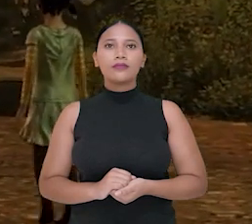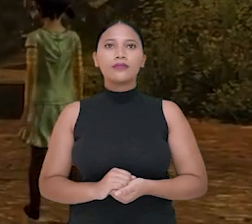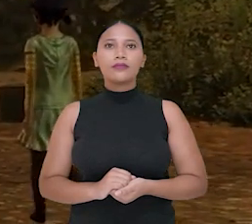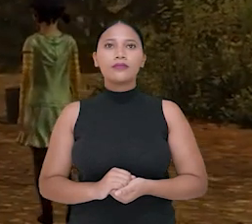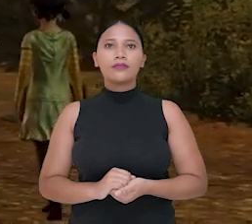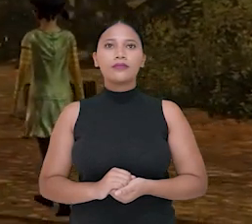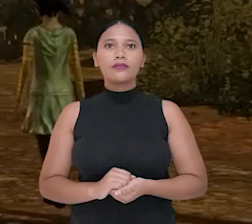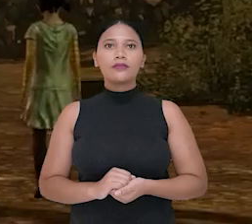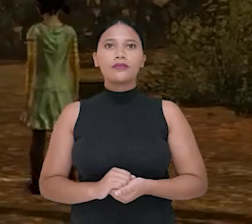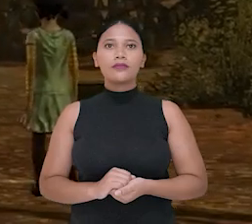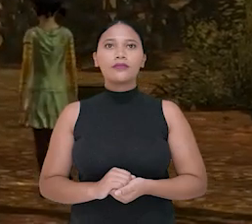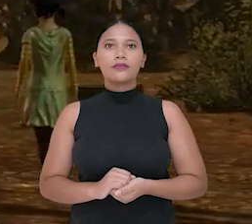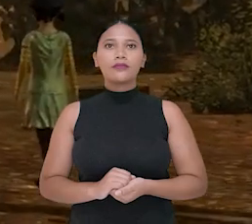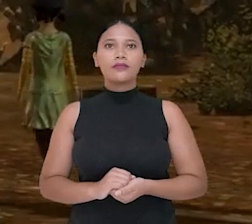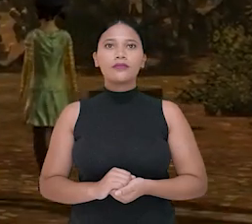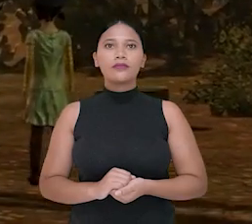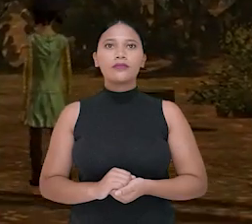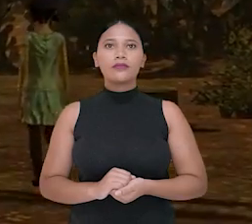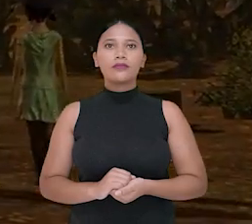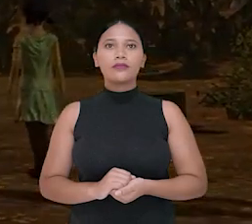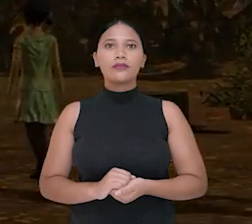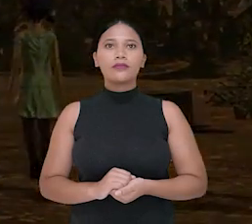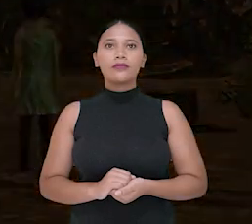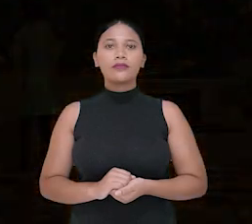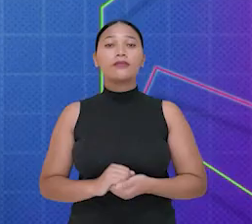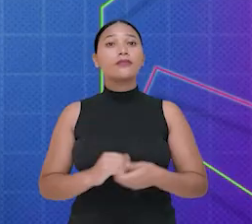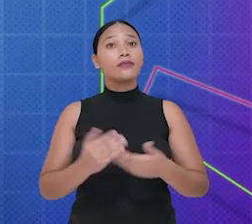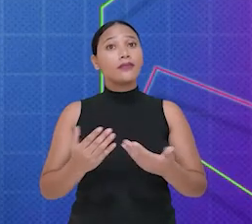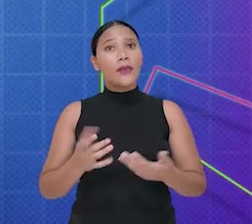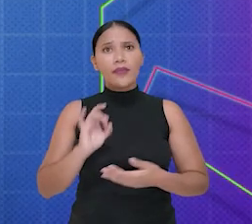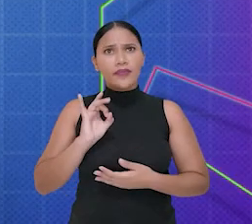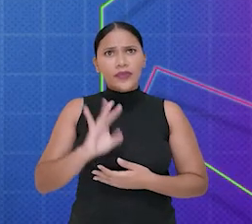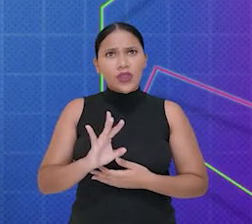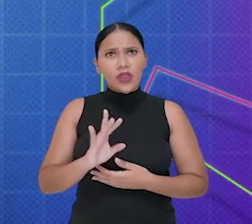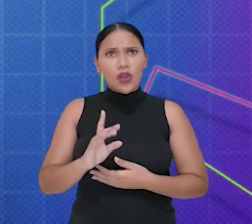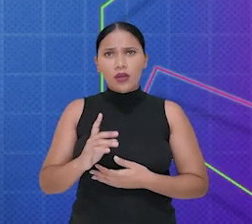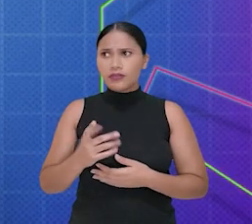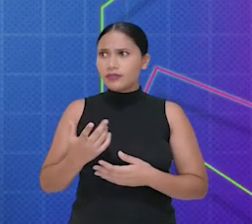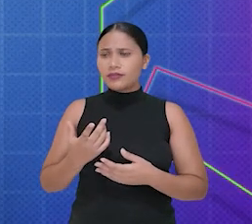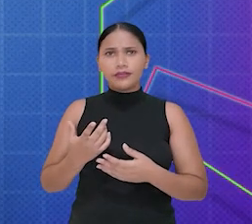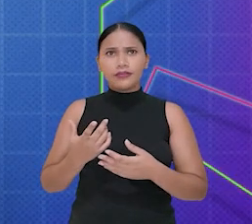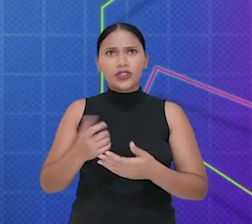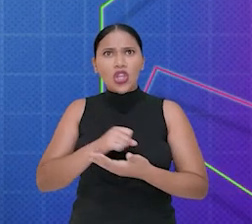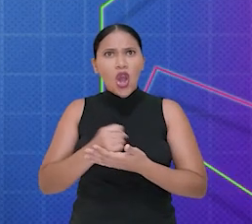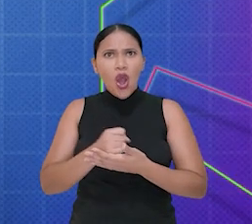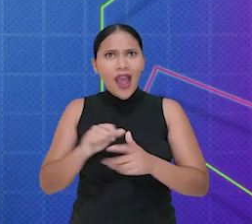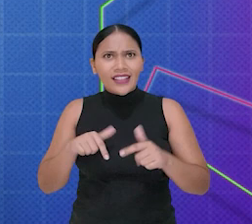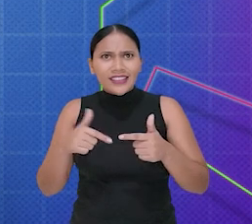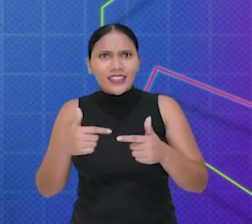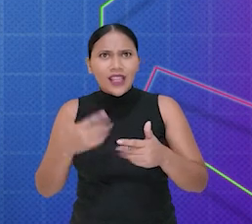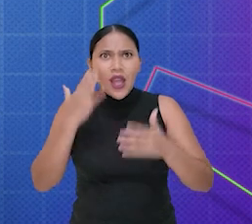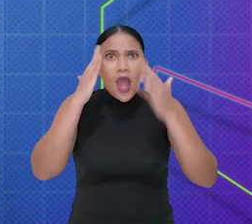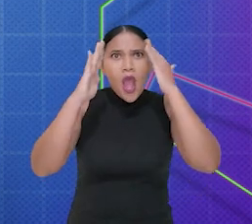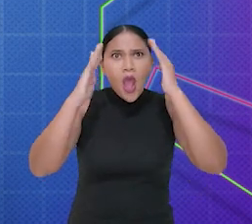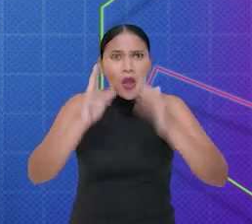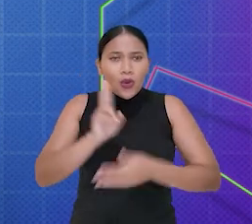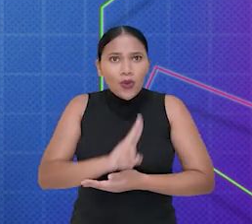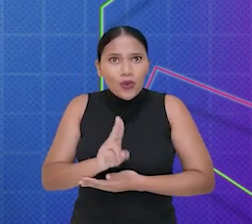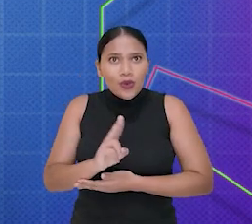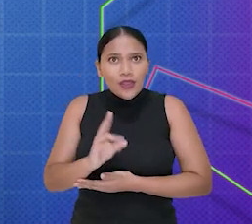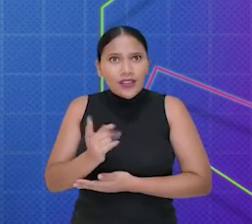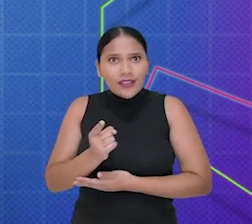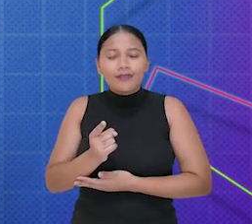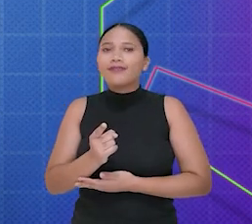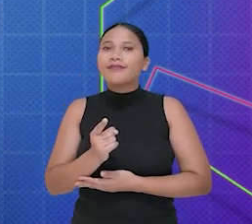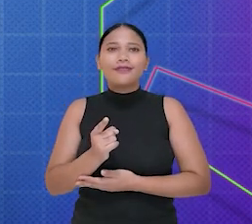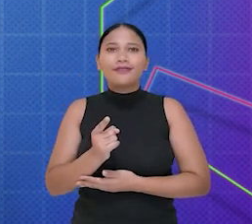things will ever be normal again? Yeah, I do. Mas não são apenas os jogos de ação e aventura que utilizam as cutscenes de